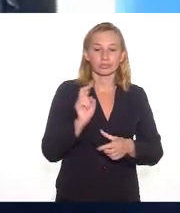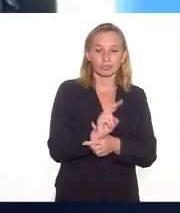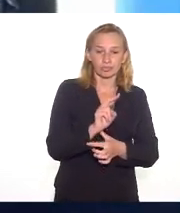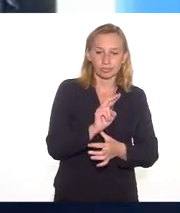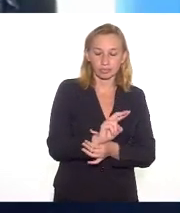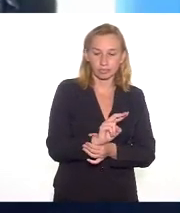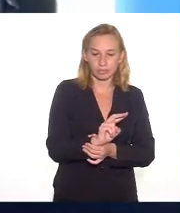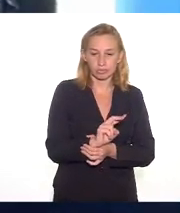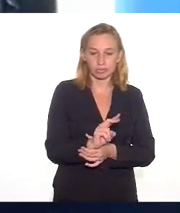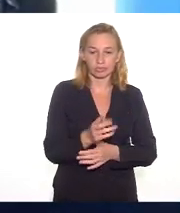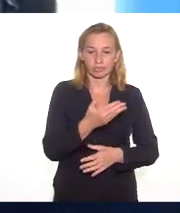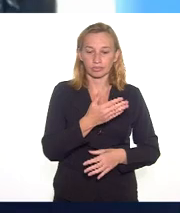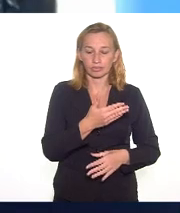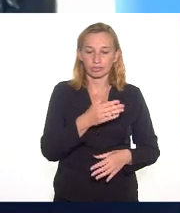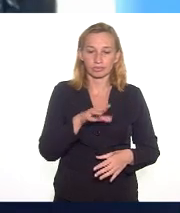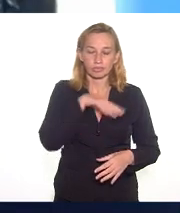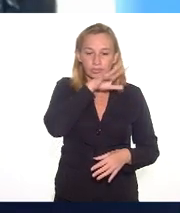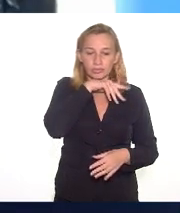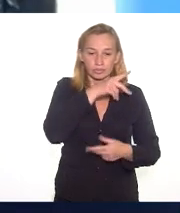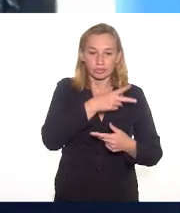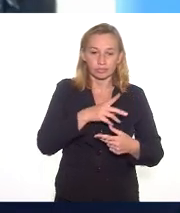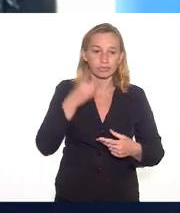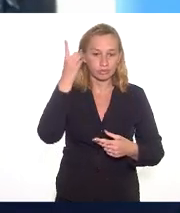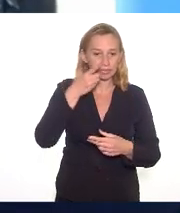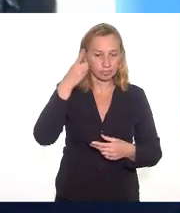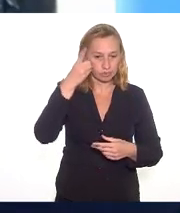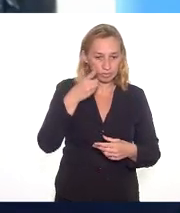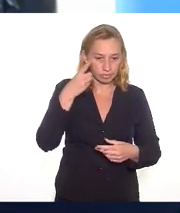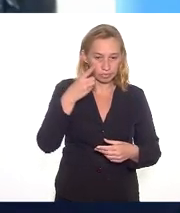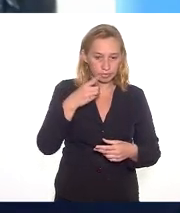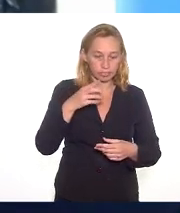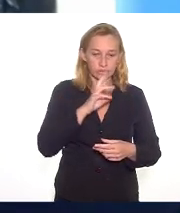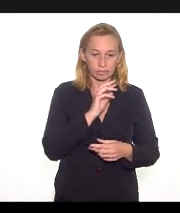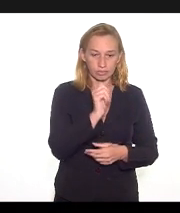animais, deputado Rodrigo Amorim.